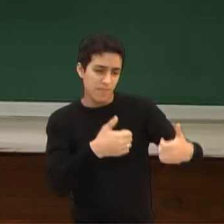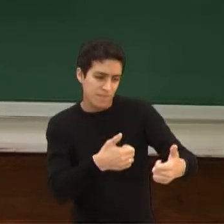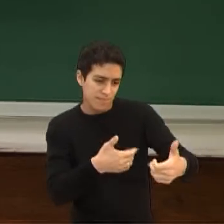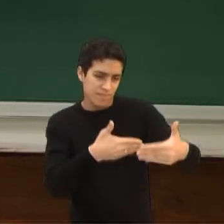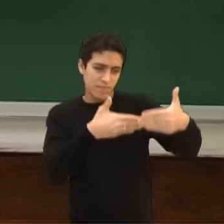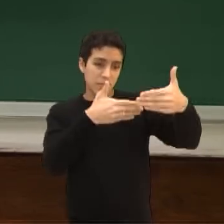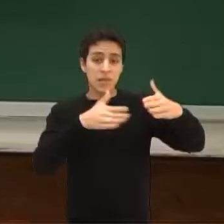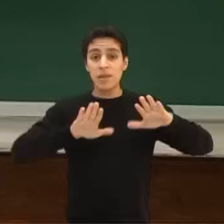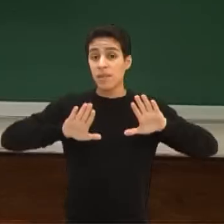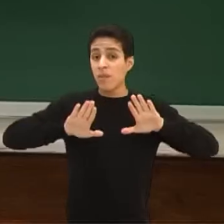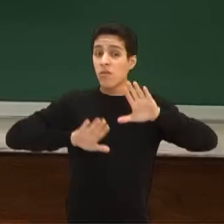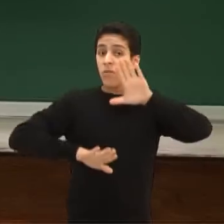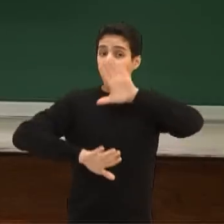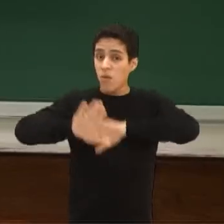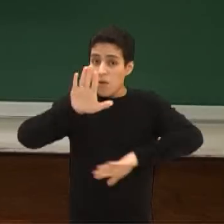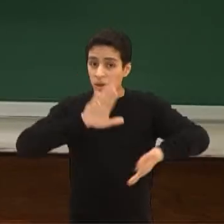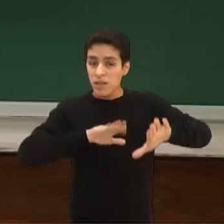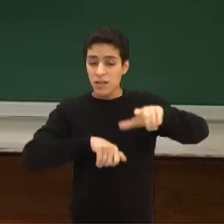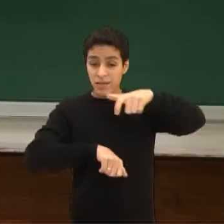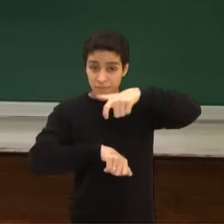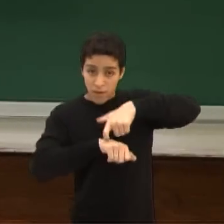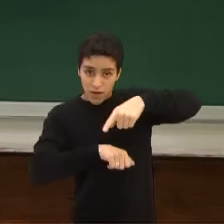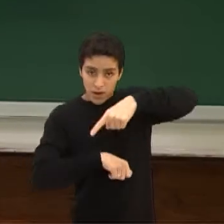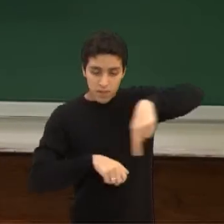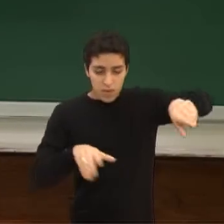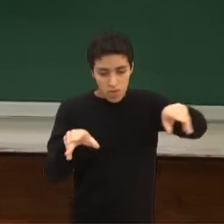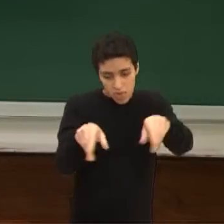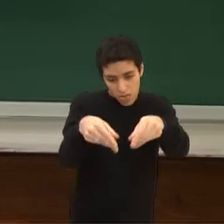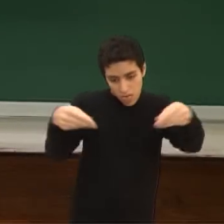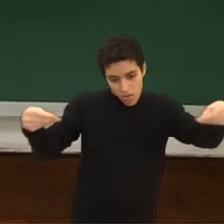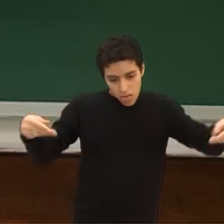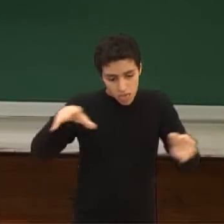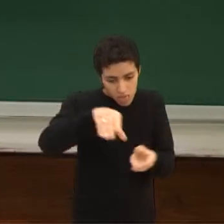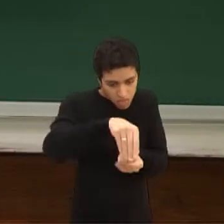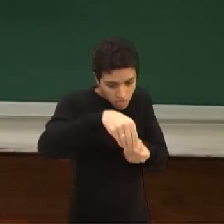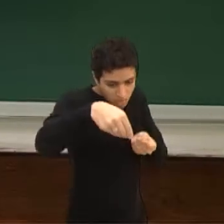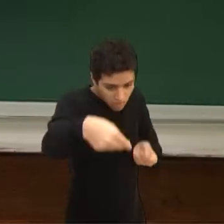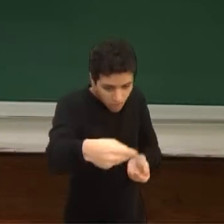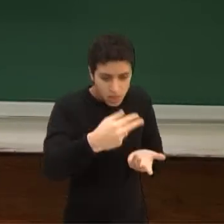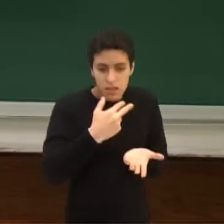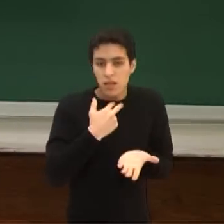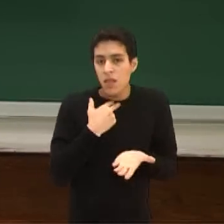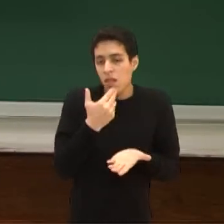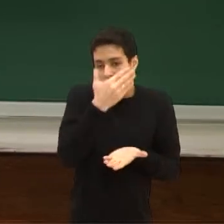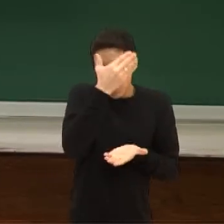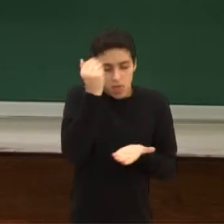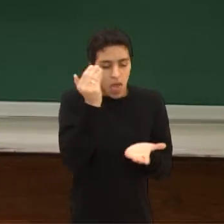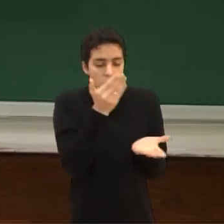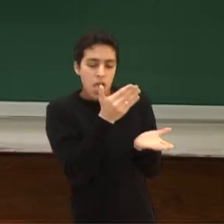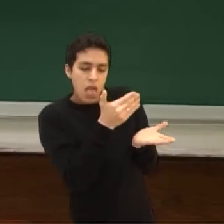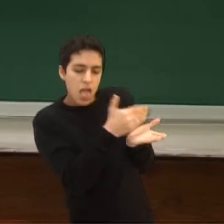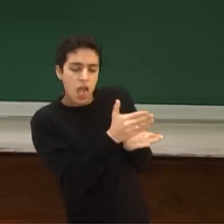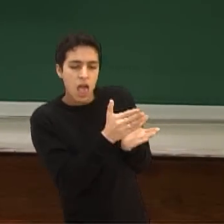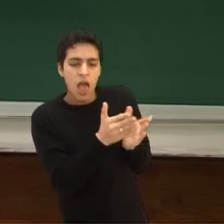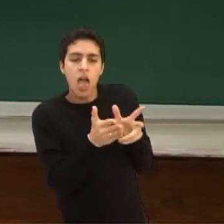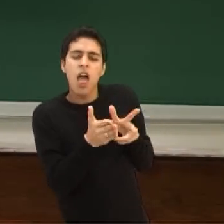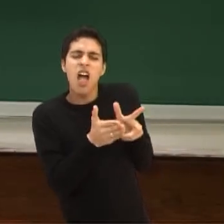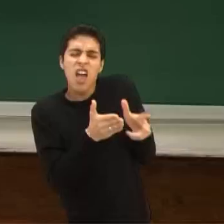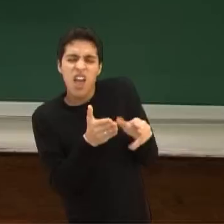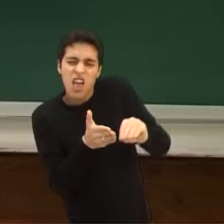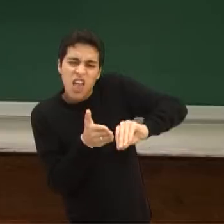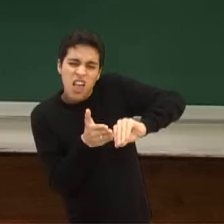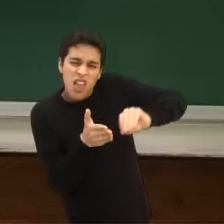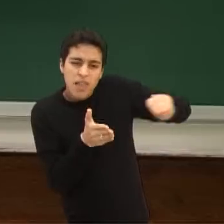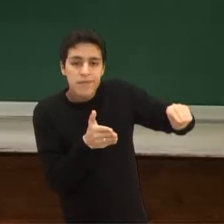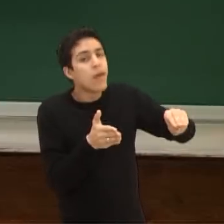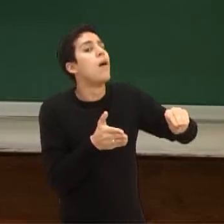tem que cuidar? Na hora que você desmontar, não pode esquecer de nenhum pedaço, tá bom? Vamos